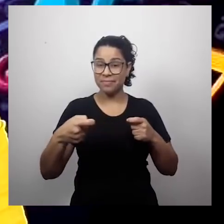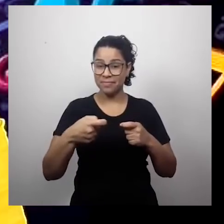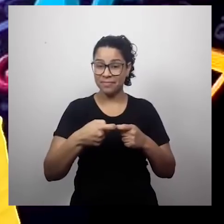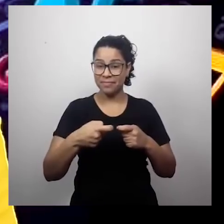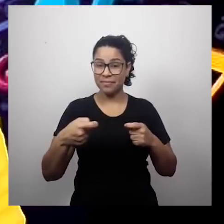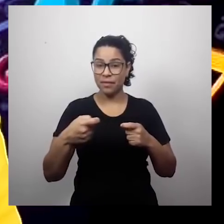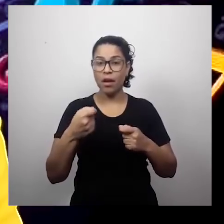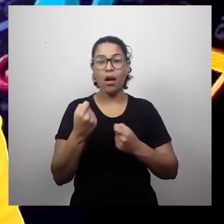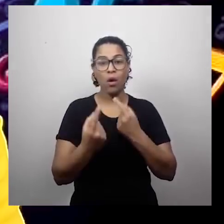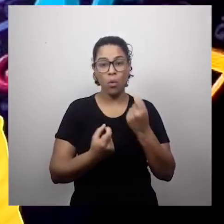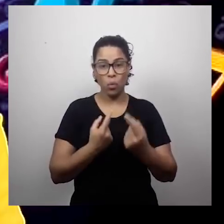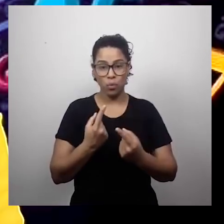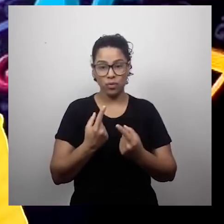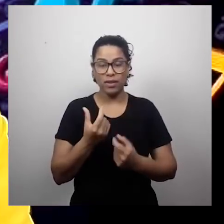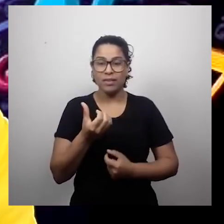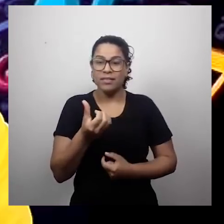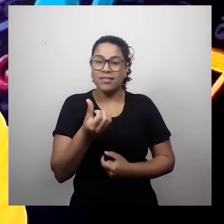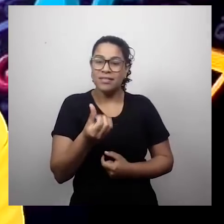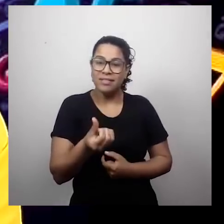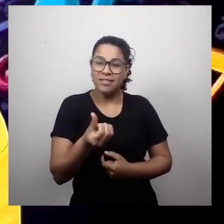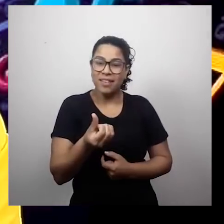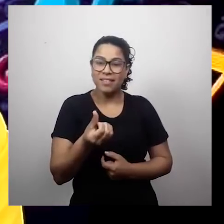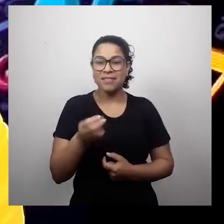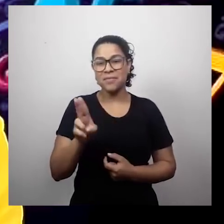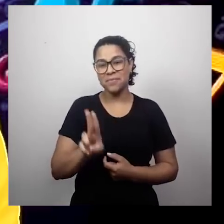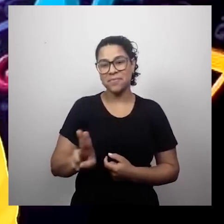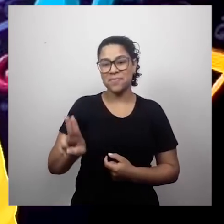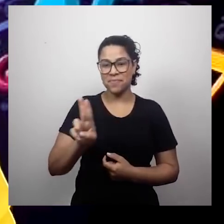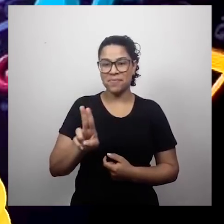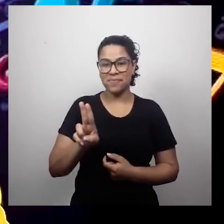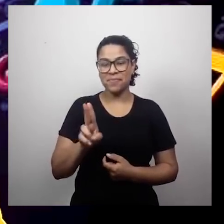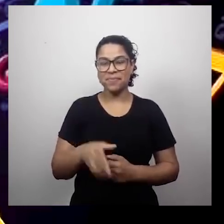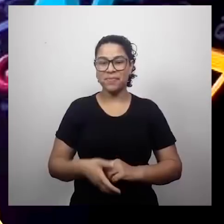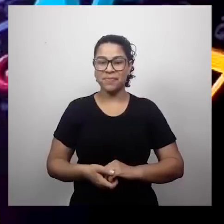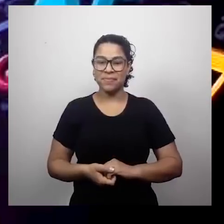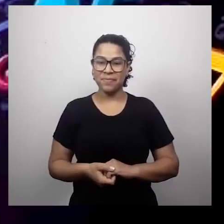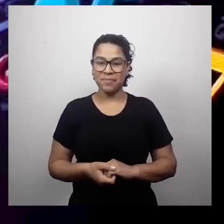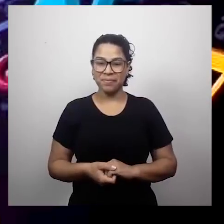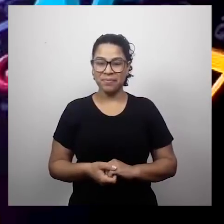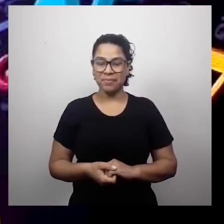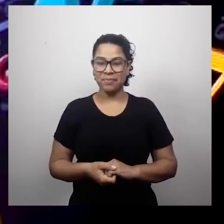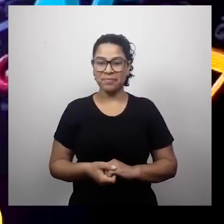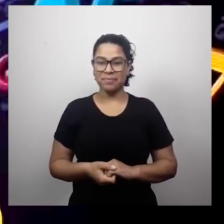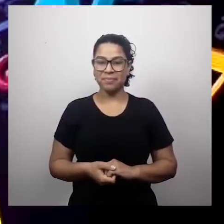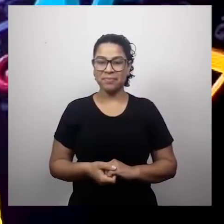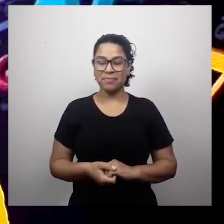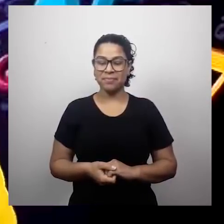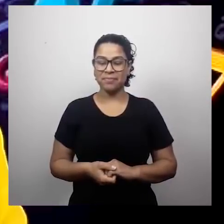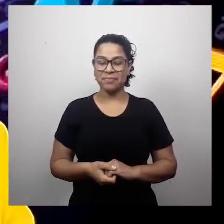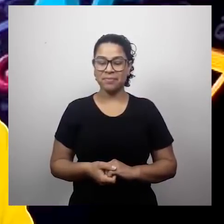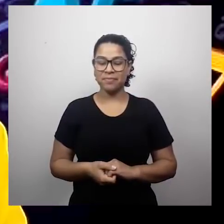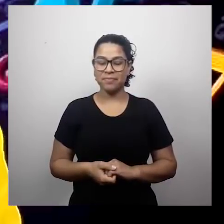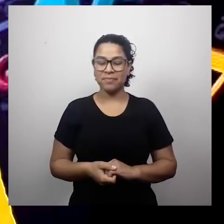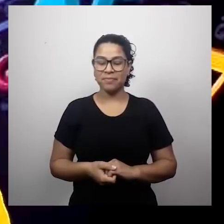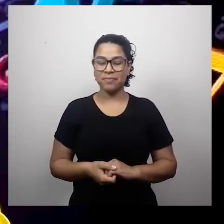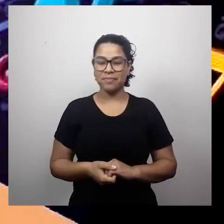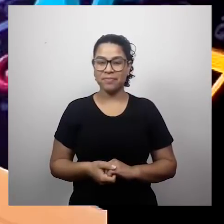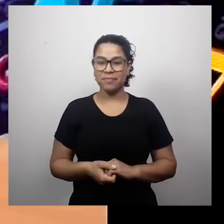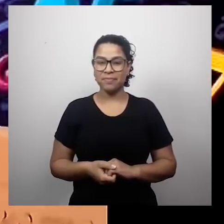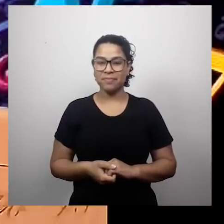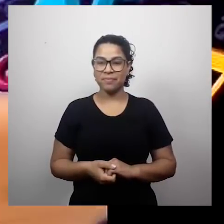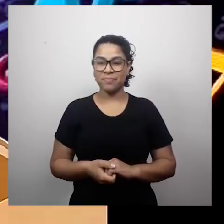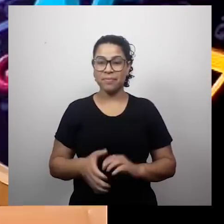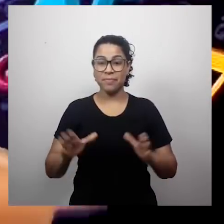bands, alguns elásticos. Eu vou usar 6, ok? Take your